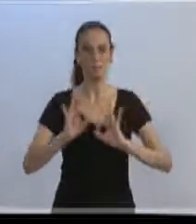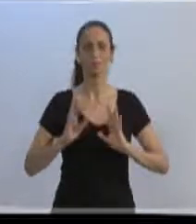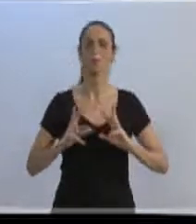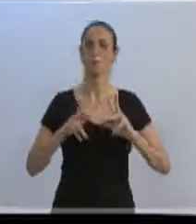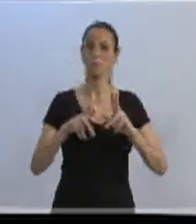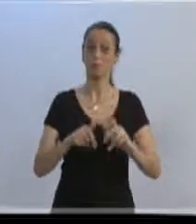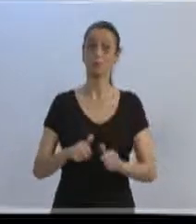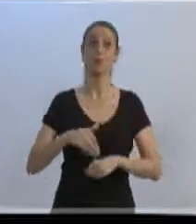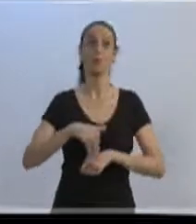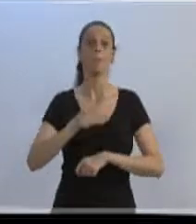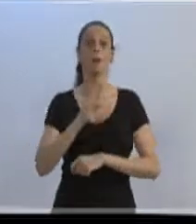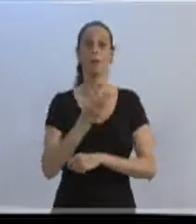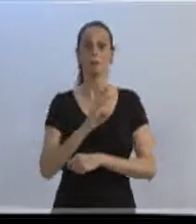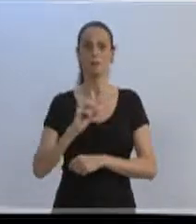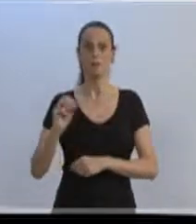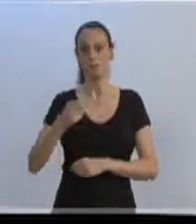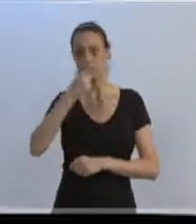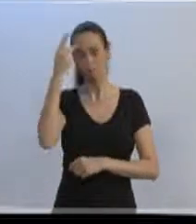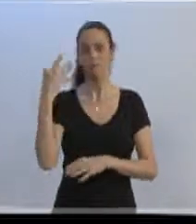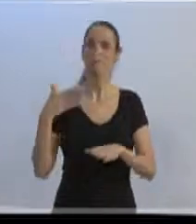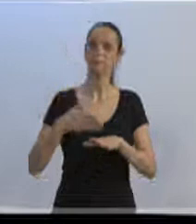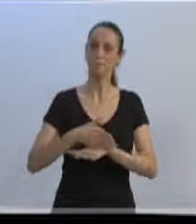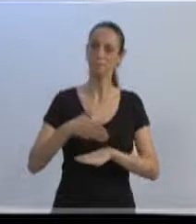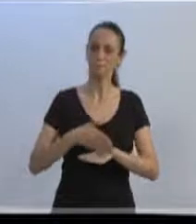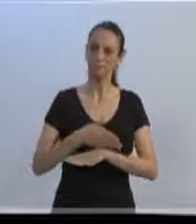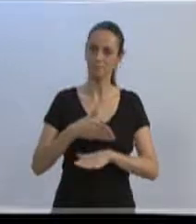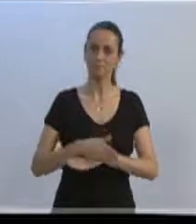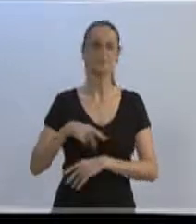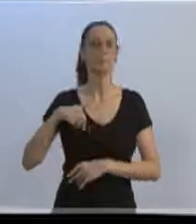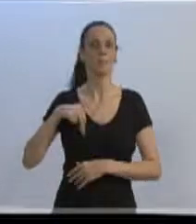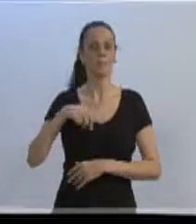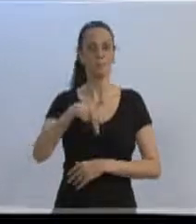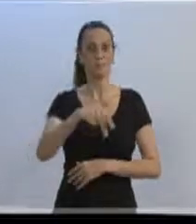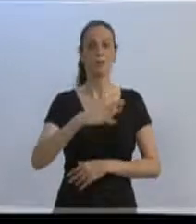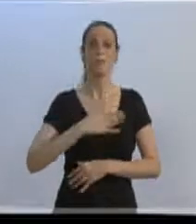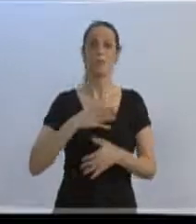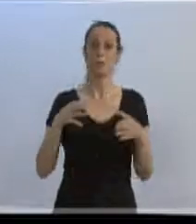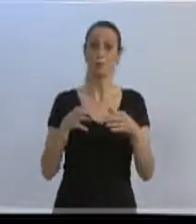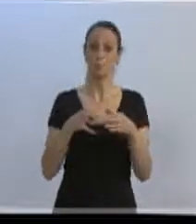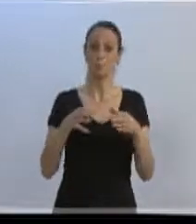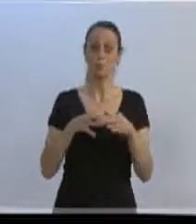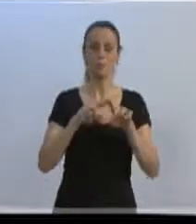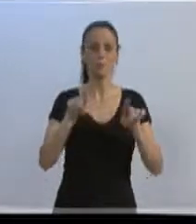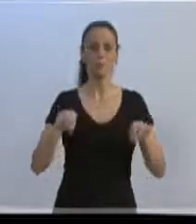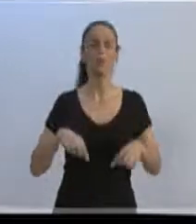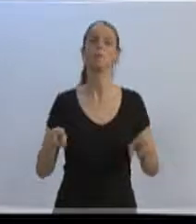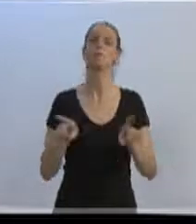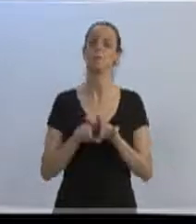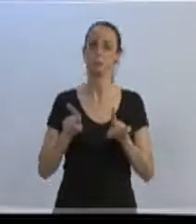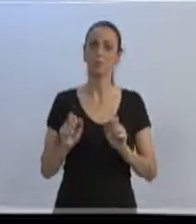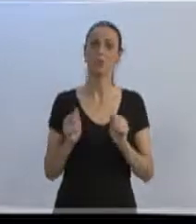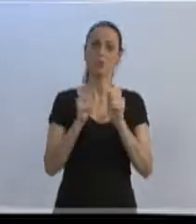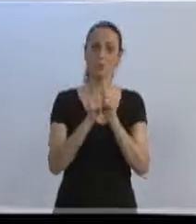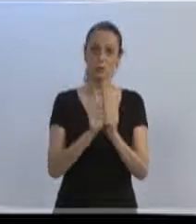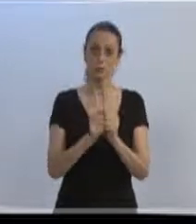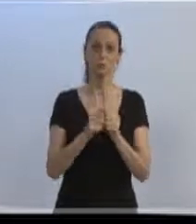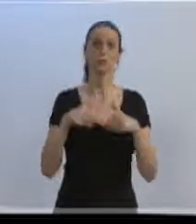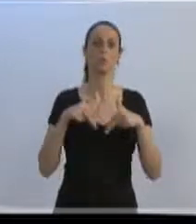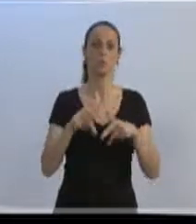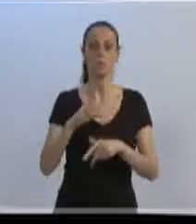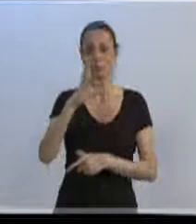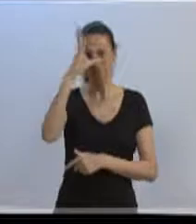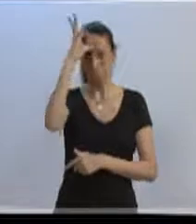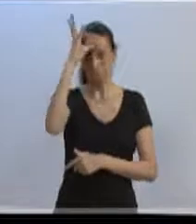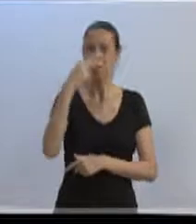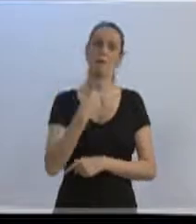mais de 300 pessoas já tiveram presente nessa caminhada minha equipe a a acompanhou a caminhada na vila itoupava não pude